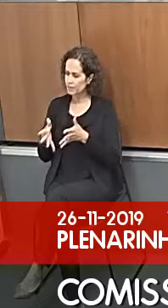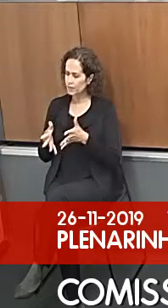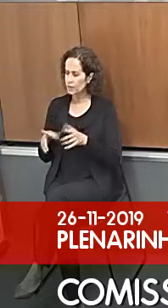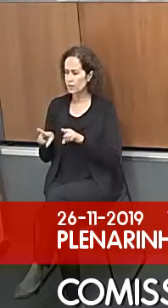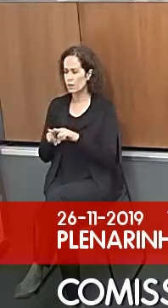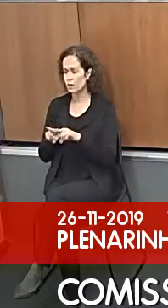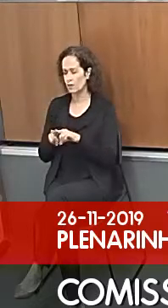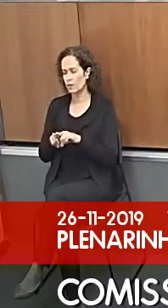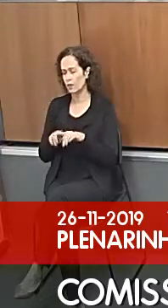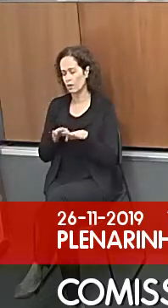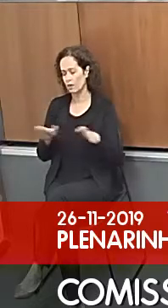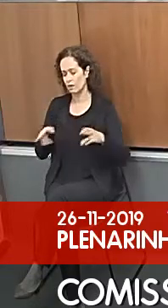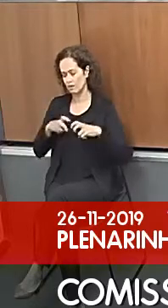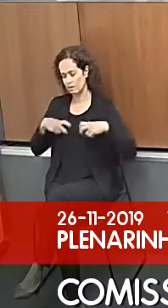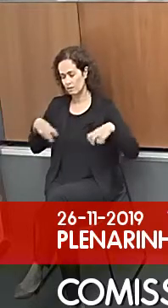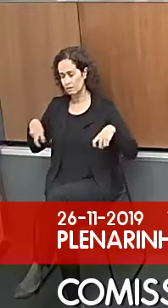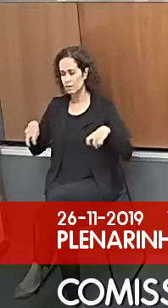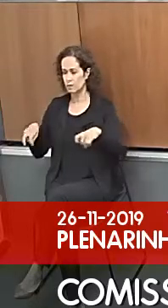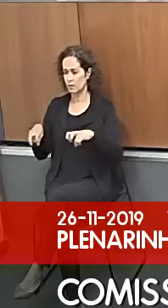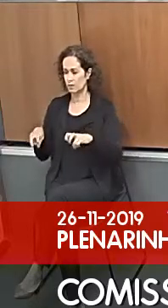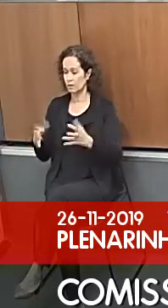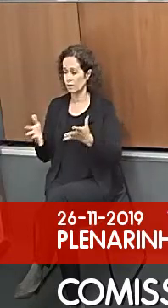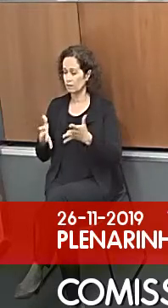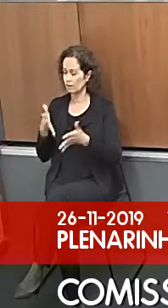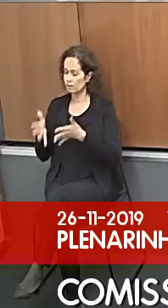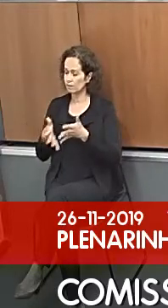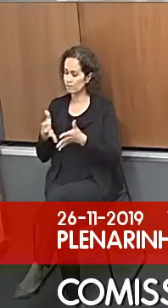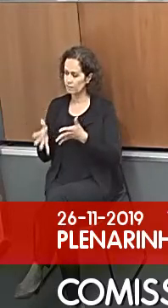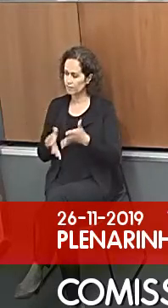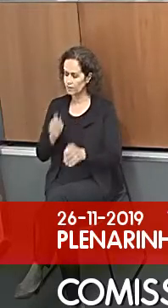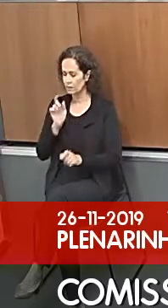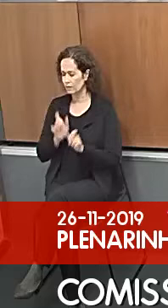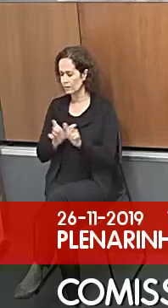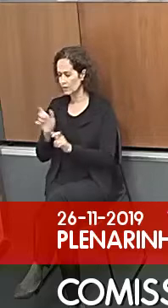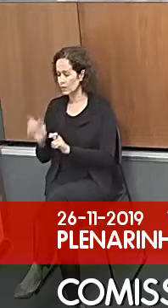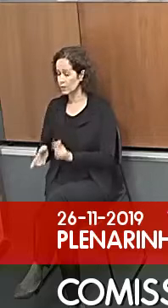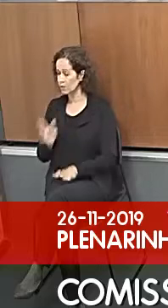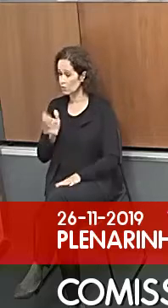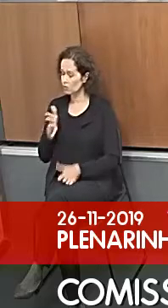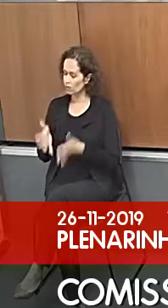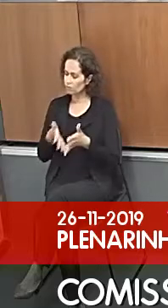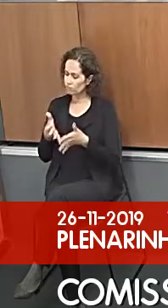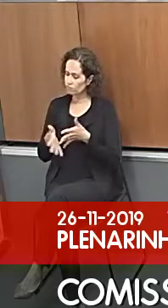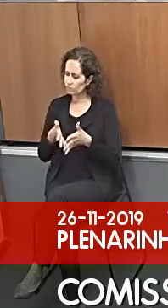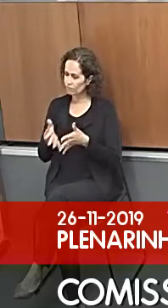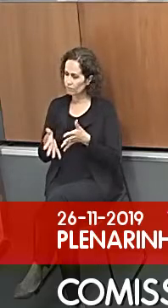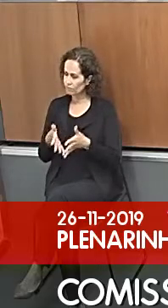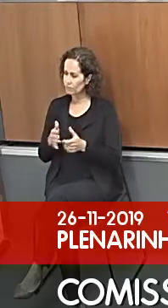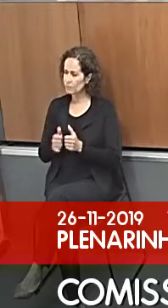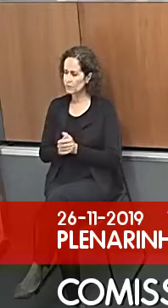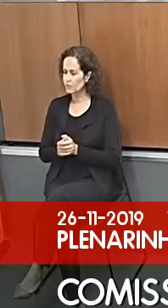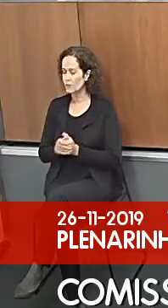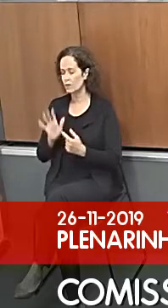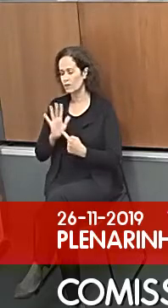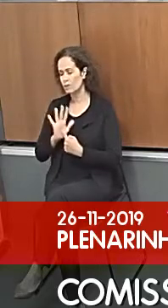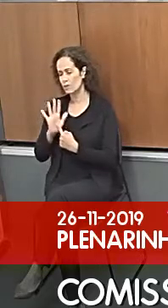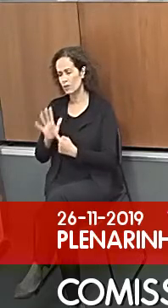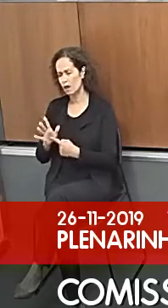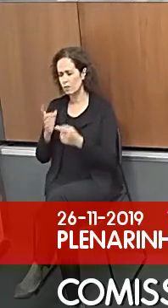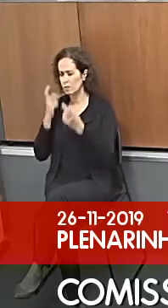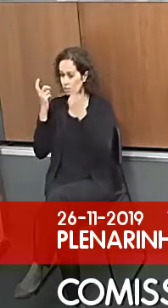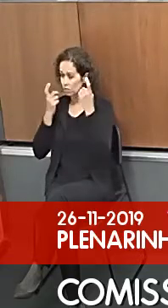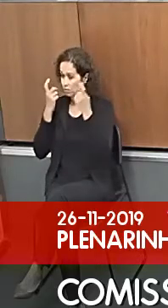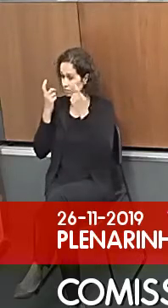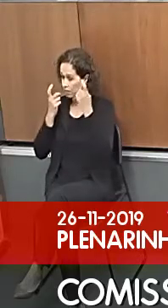mesa, quero aqui só dizer às pessoas que antecederam aqui a fala e trouxeram esse olhar muito preocupado